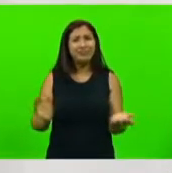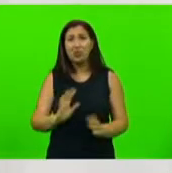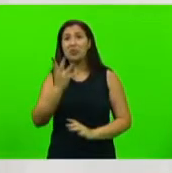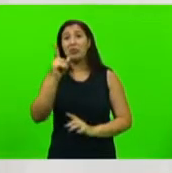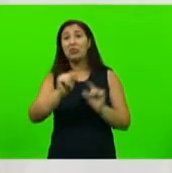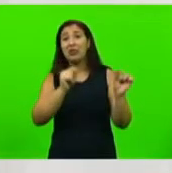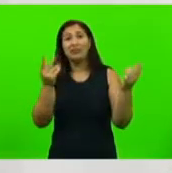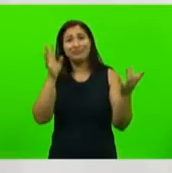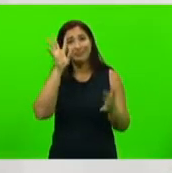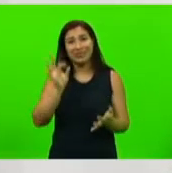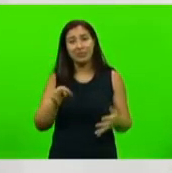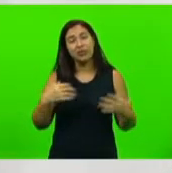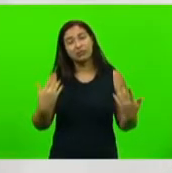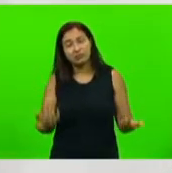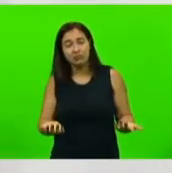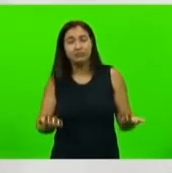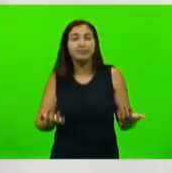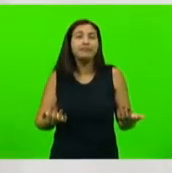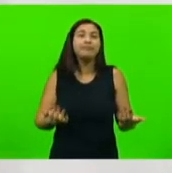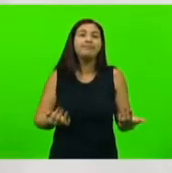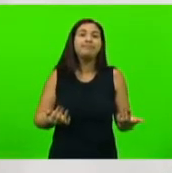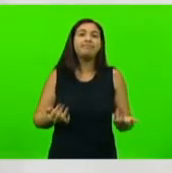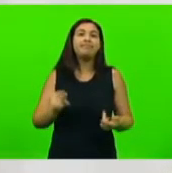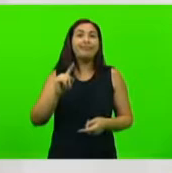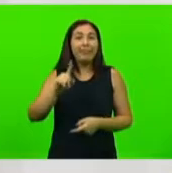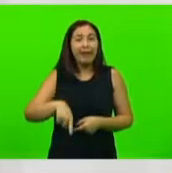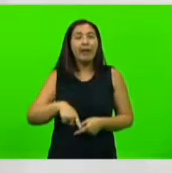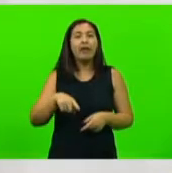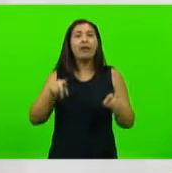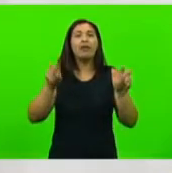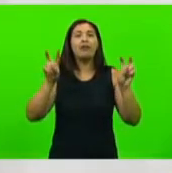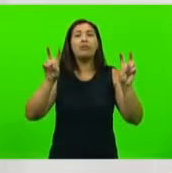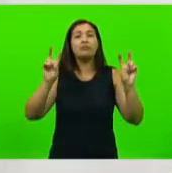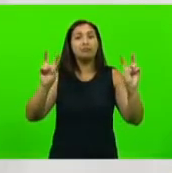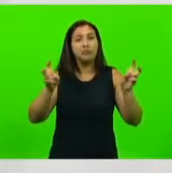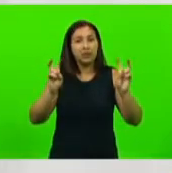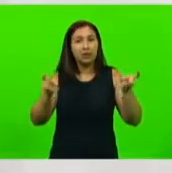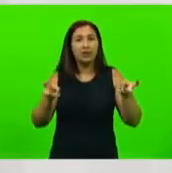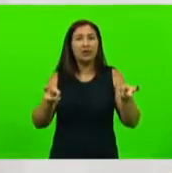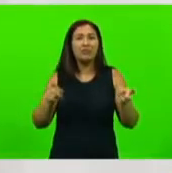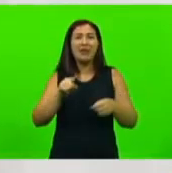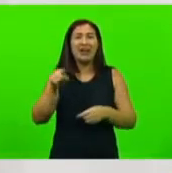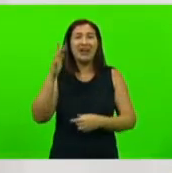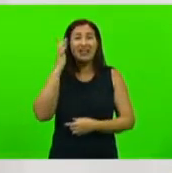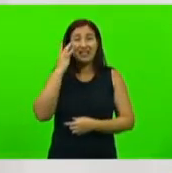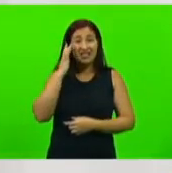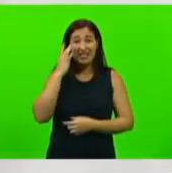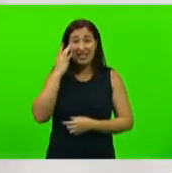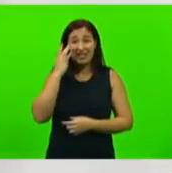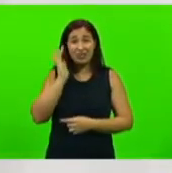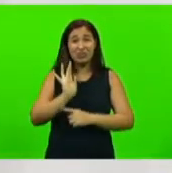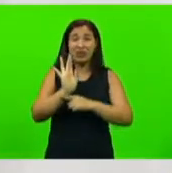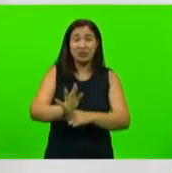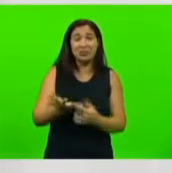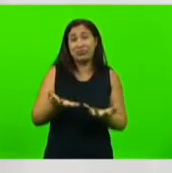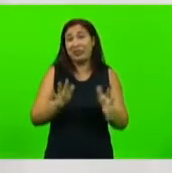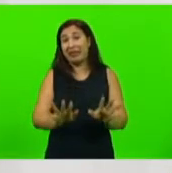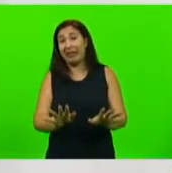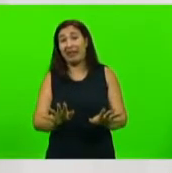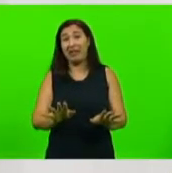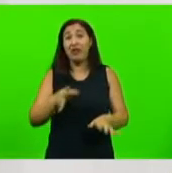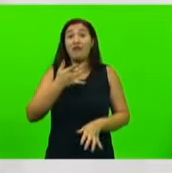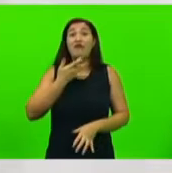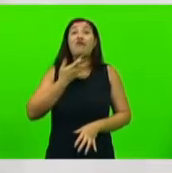Então, isso é uma questão de boa vontade, determinação em